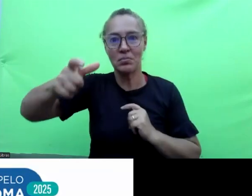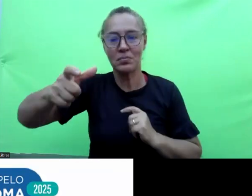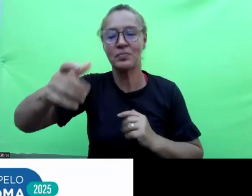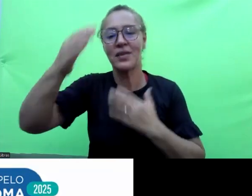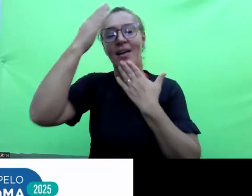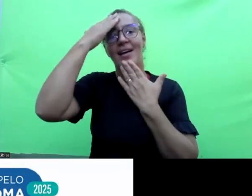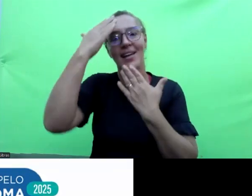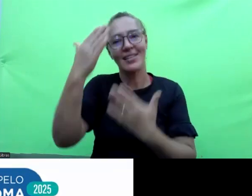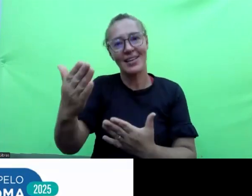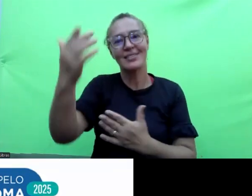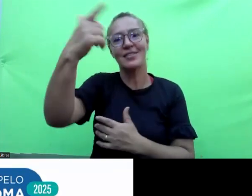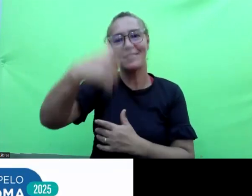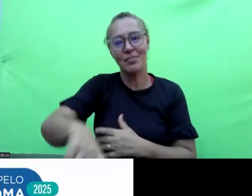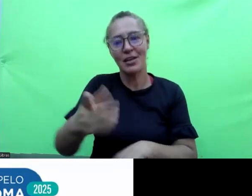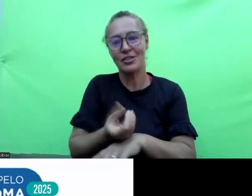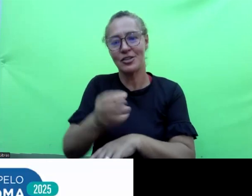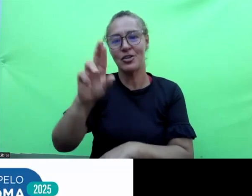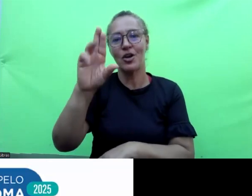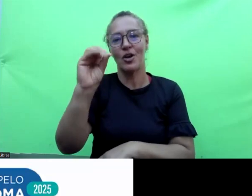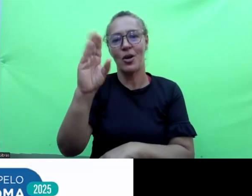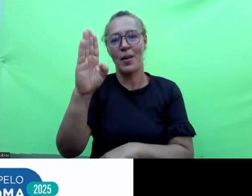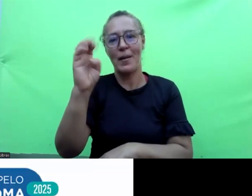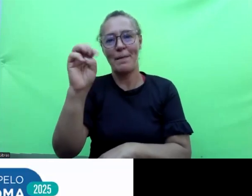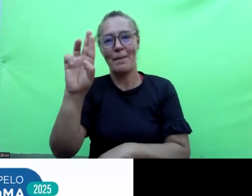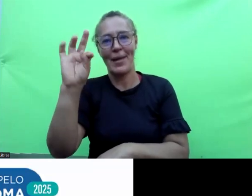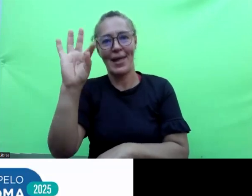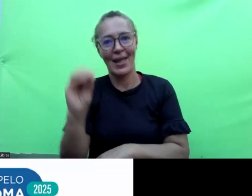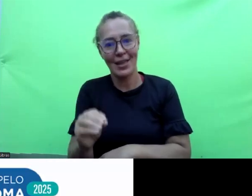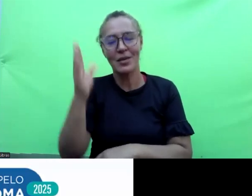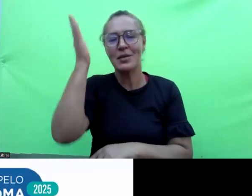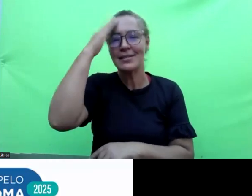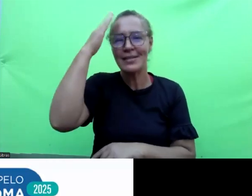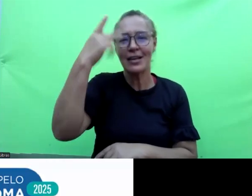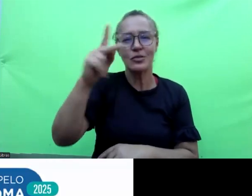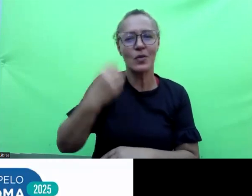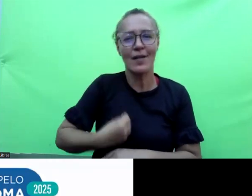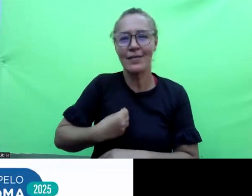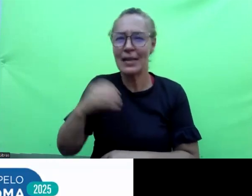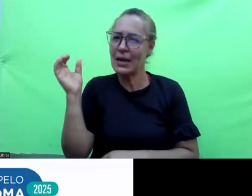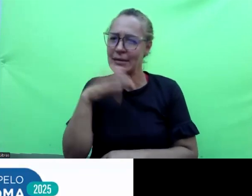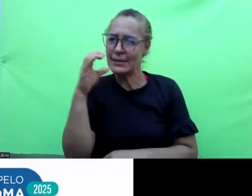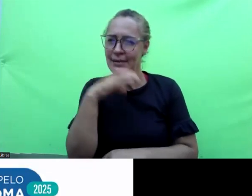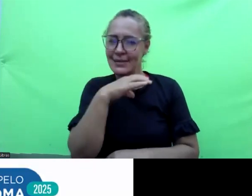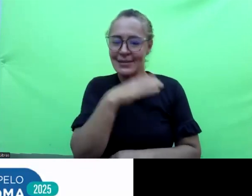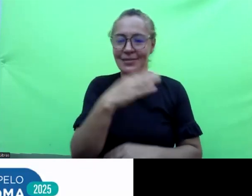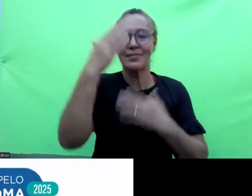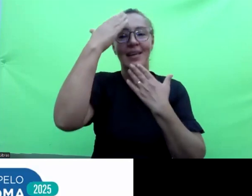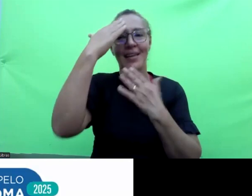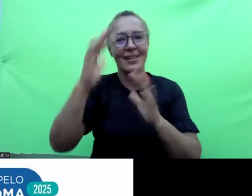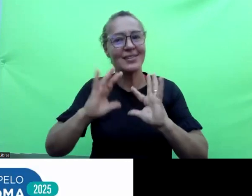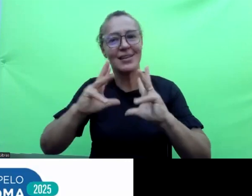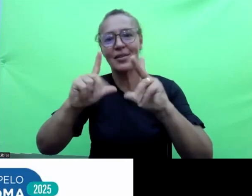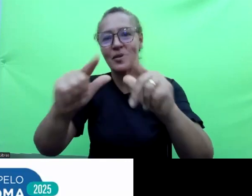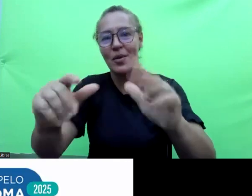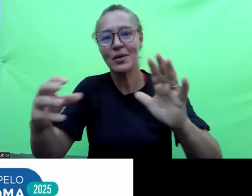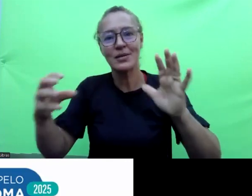Agradeço novamente, doutor Roberto, a sua disponibilidade, né? Sei que sua agenda é bastante corrida, né? E agradeço também a todos os servidores e servidoras